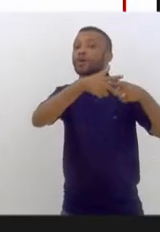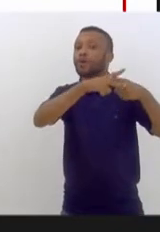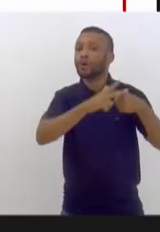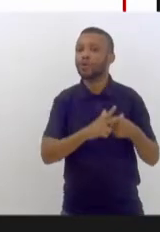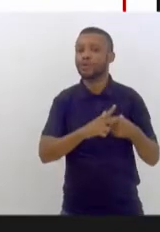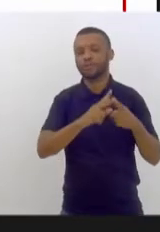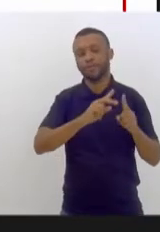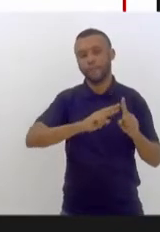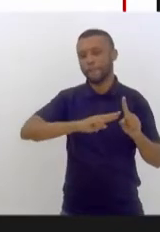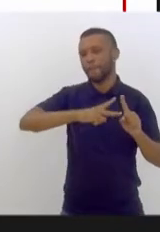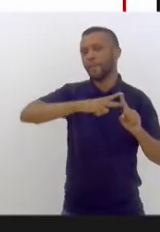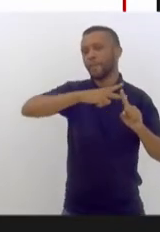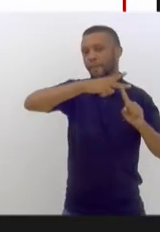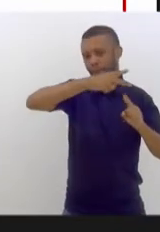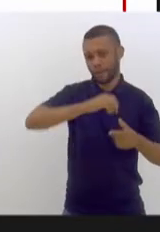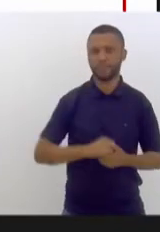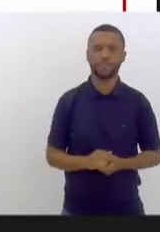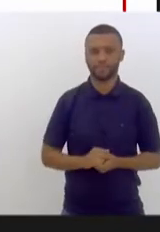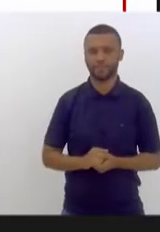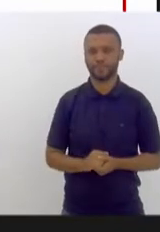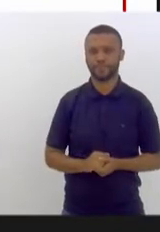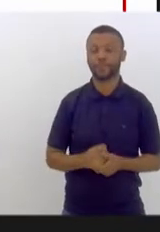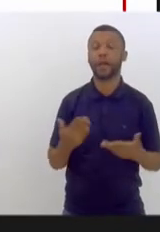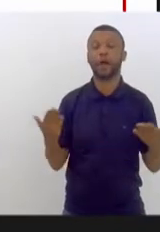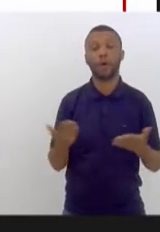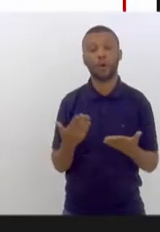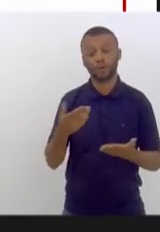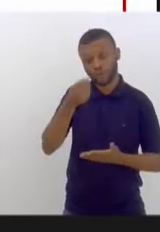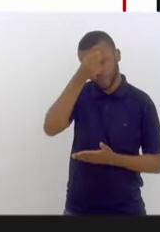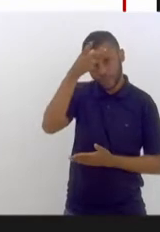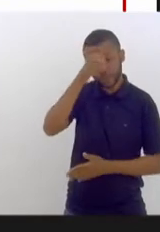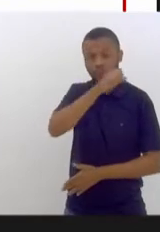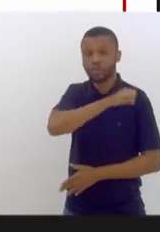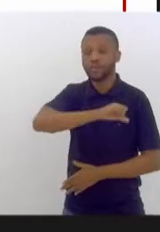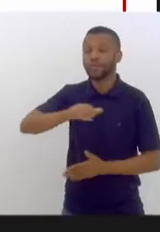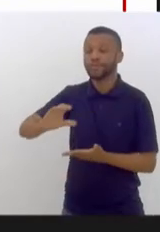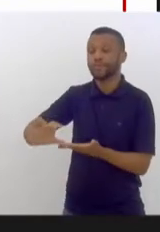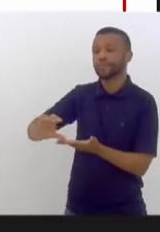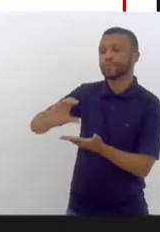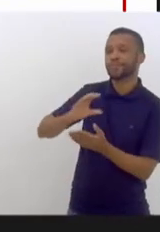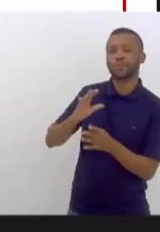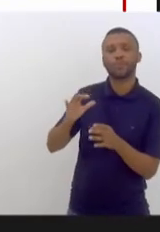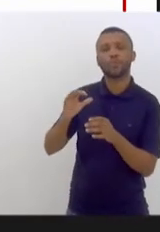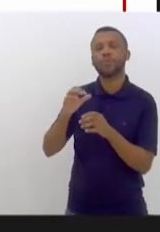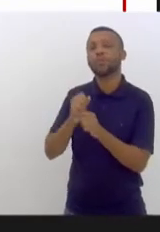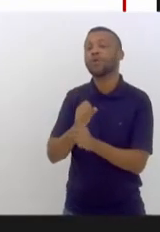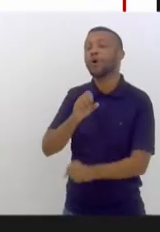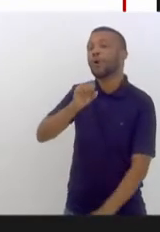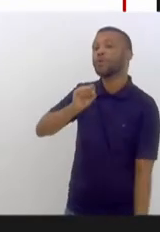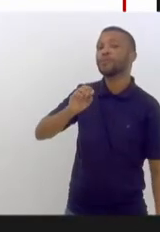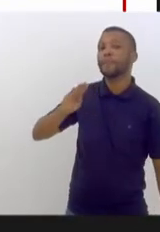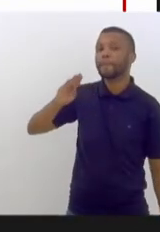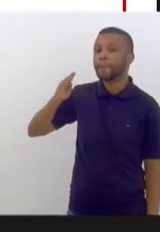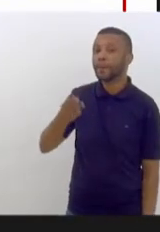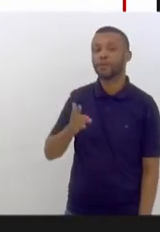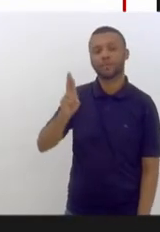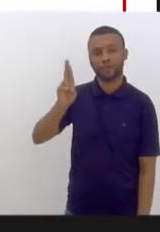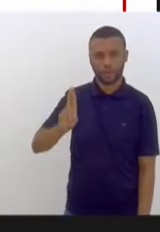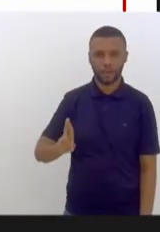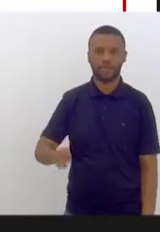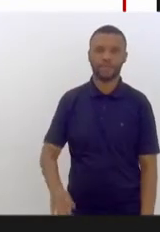Atualmente, o que o município deveria receber retroativamente seria algo em torno de 8 bilhões de